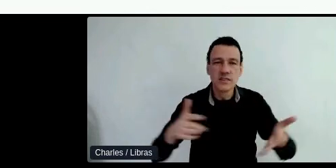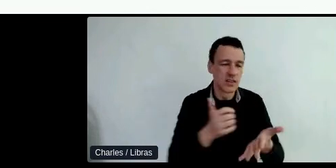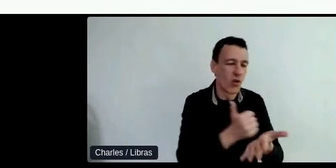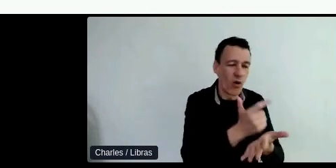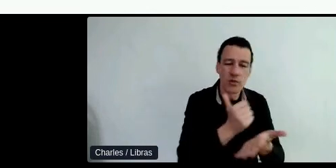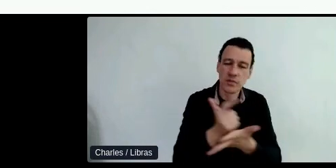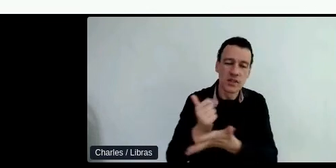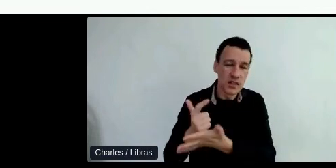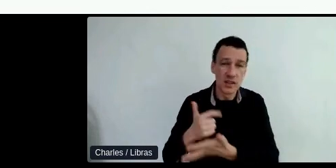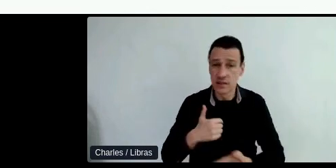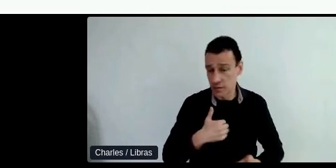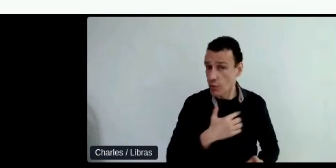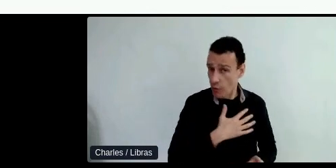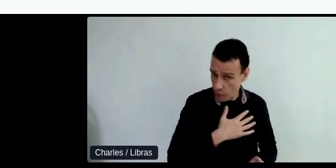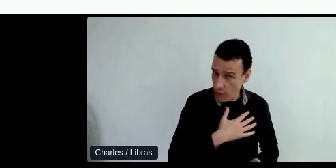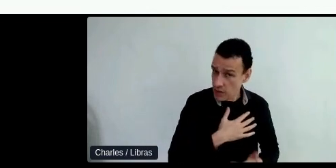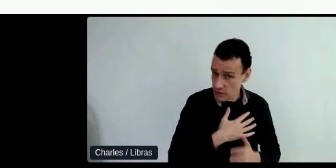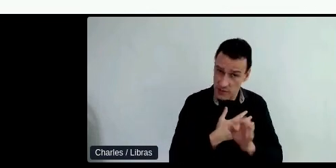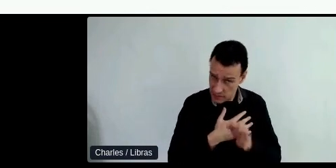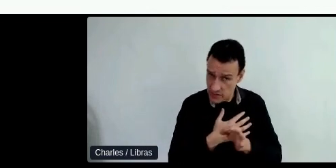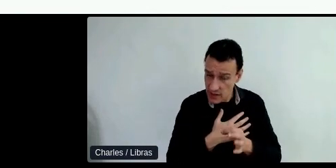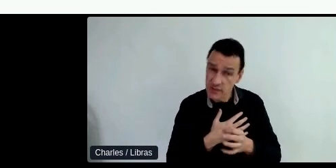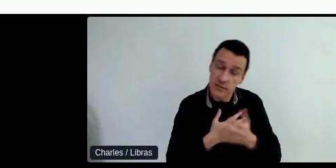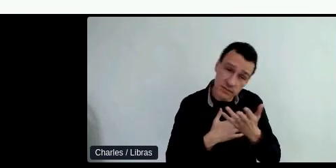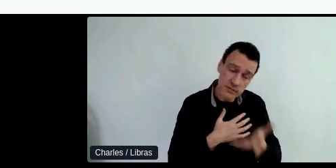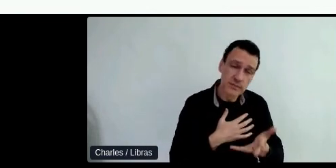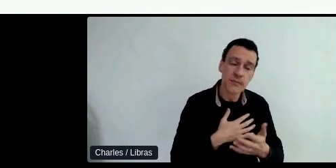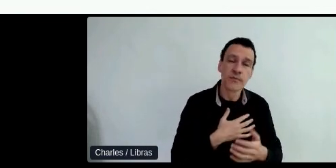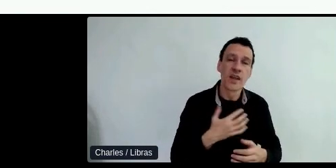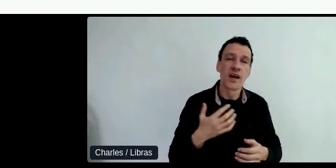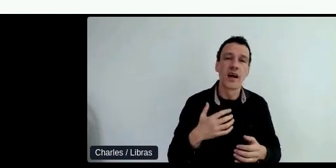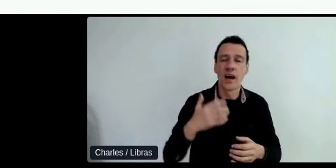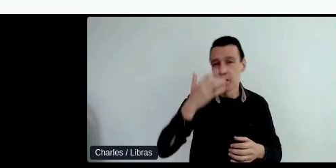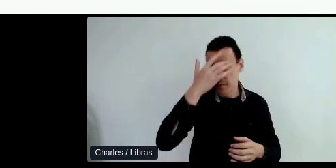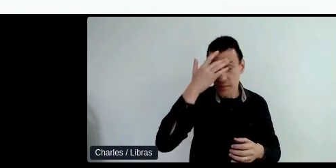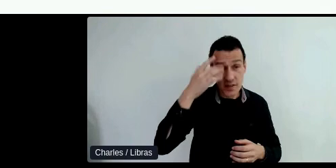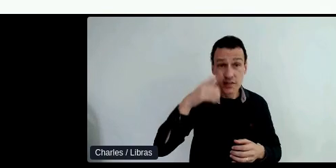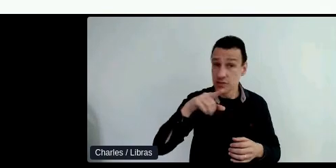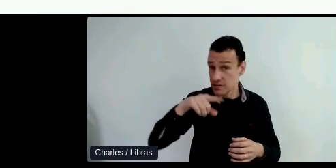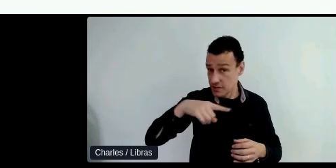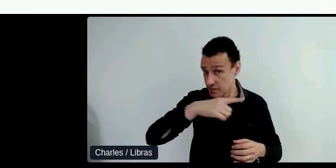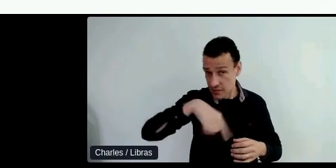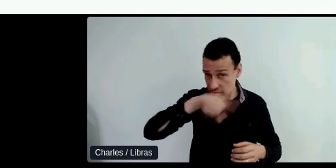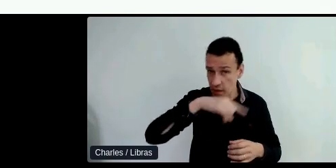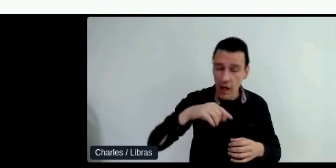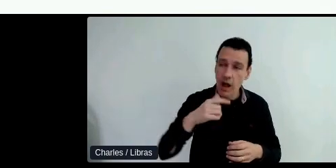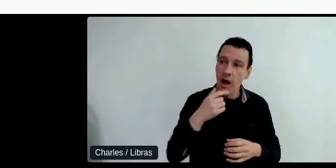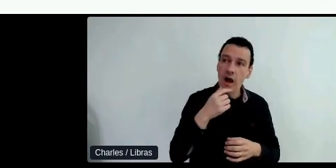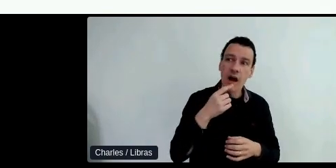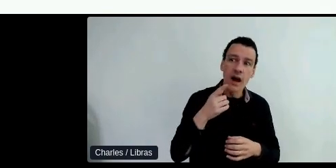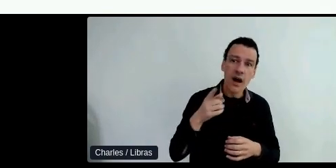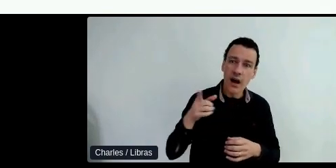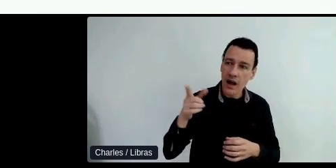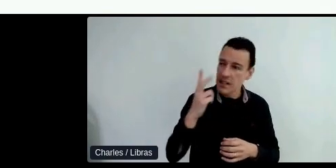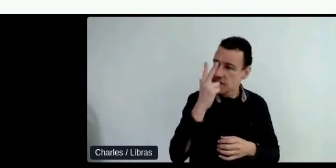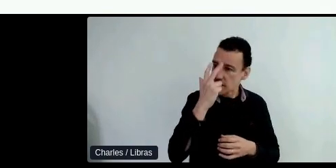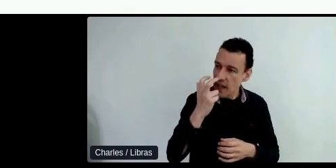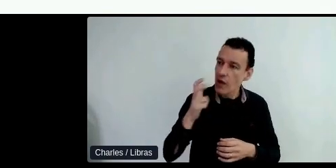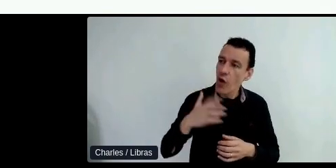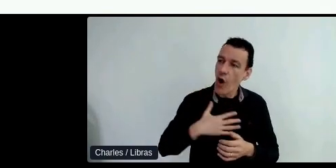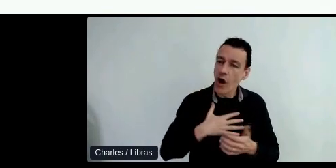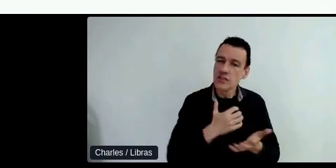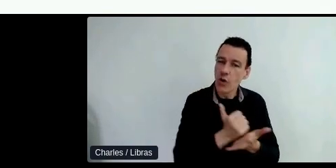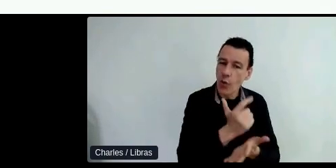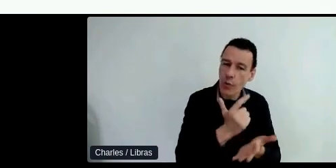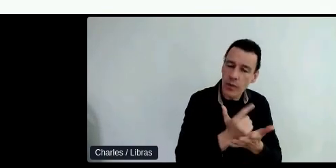certeza, a pessoa vai perceber que realmente é um investimento em